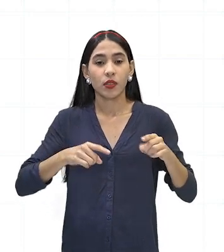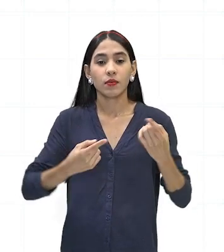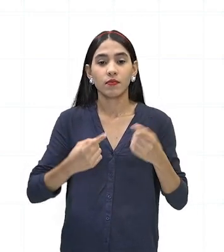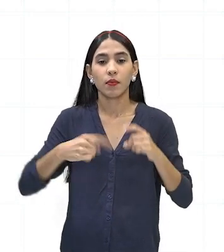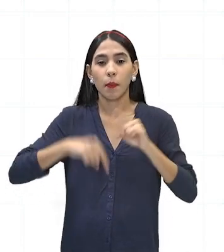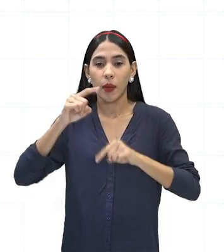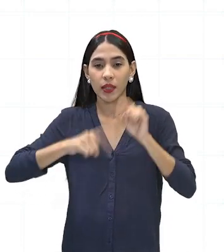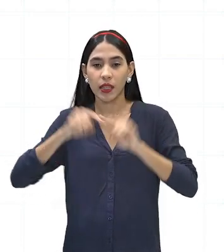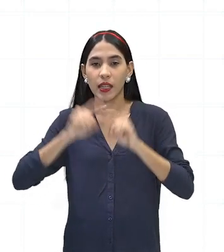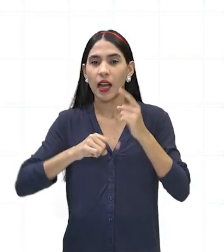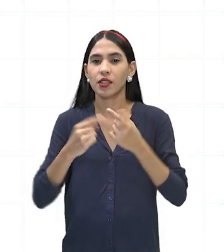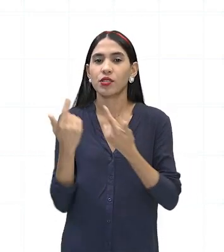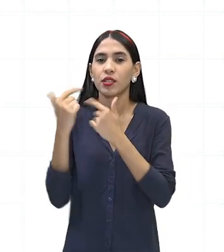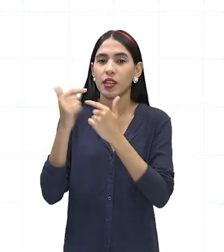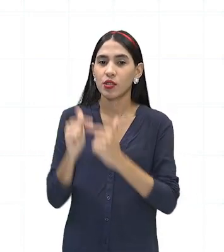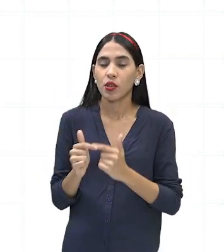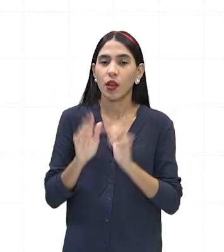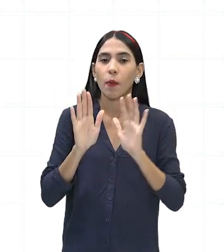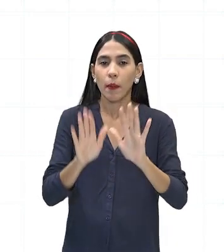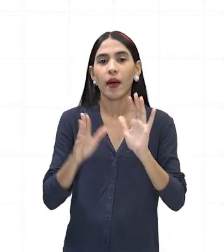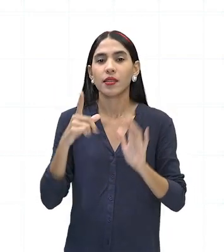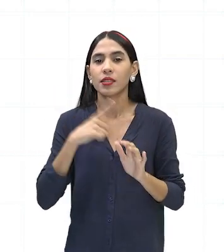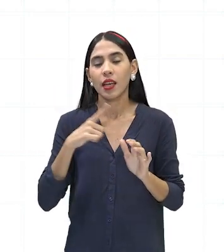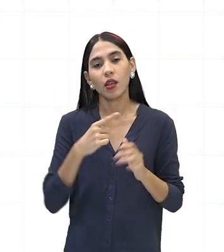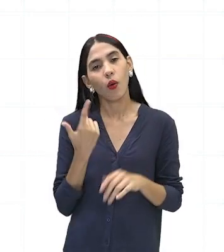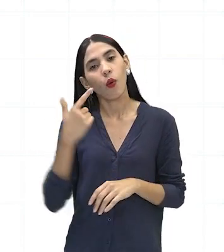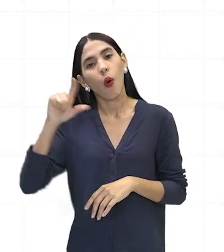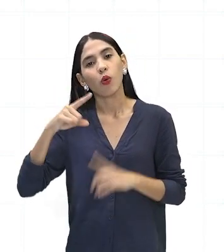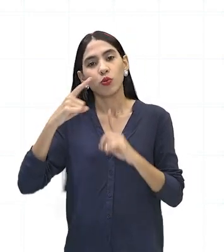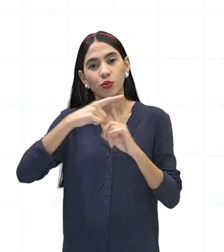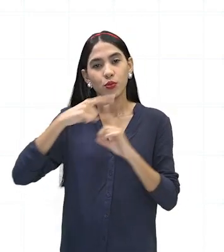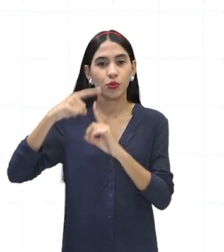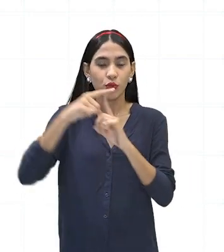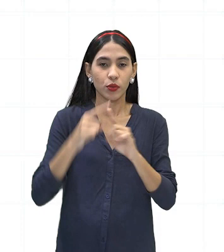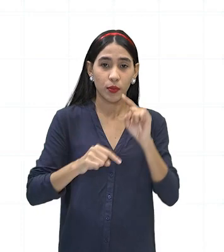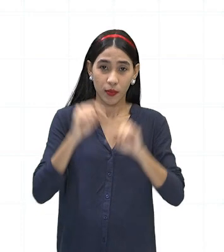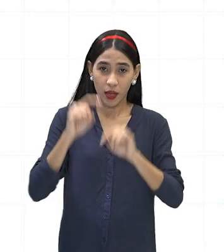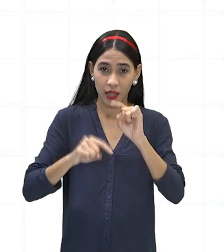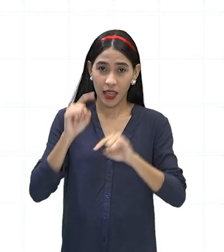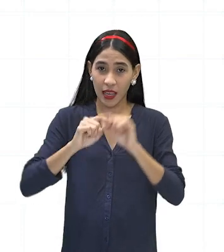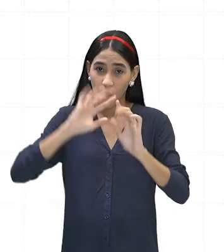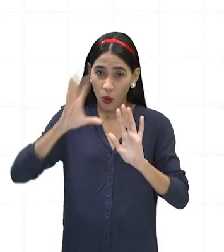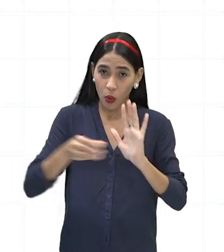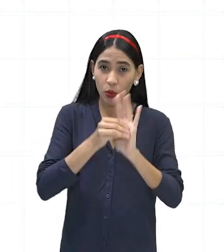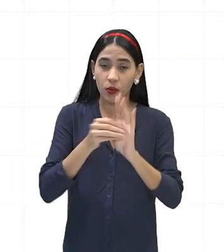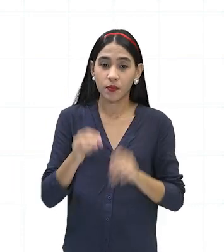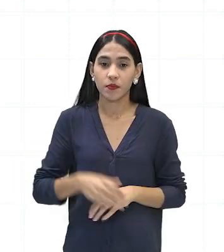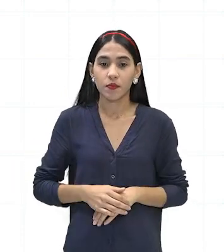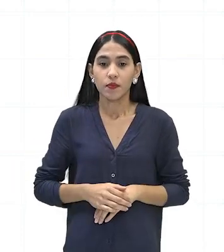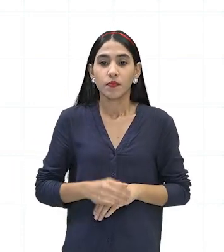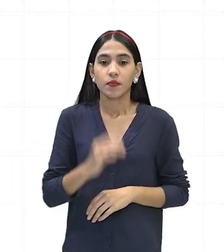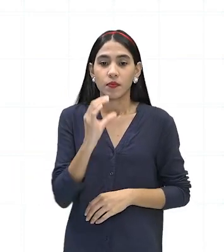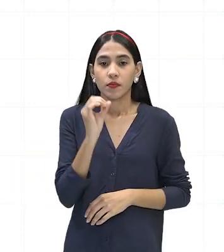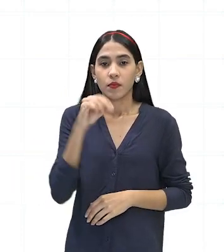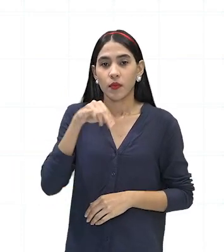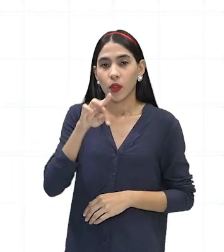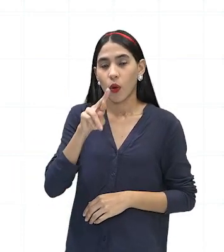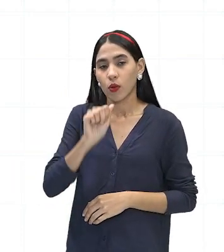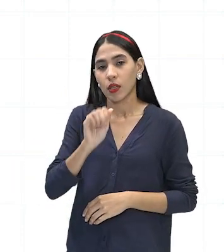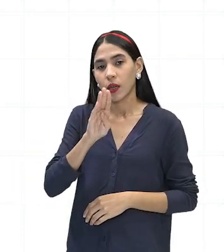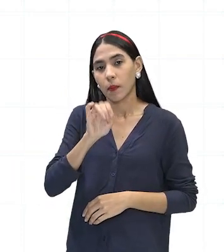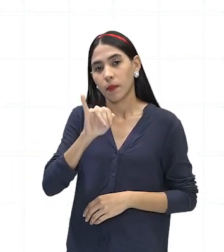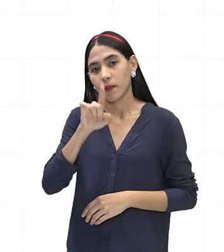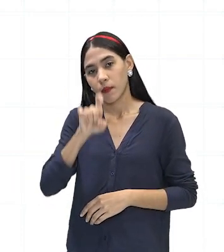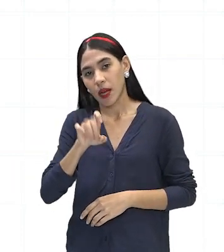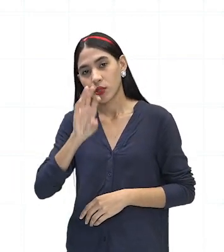forró tradicional, só que aí nós temos outros instrumentos que foram inseridos, como o contrabaixo e o violão.